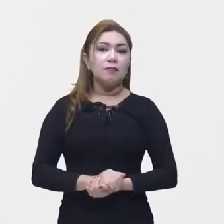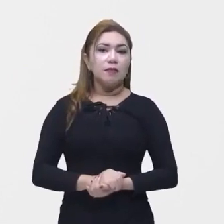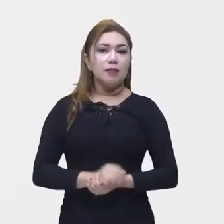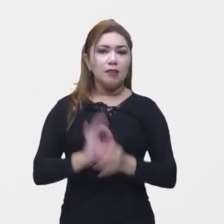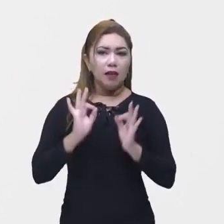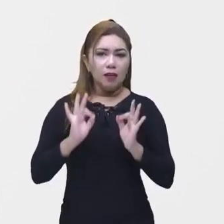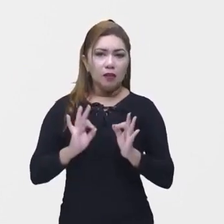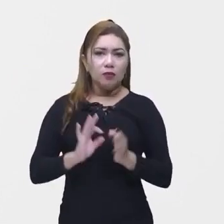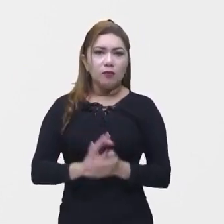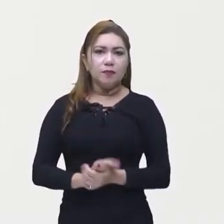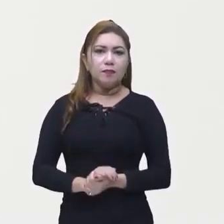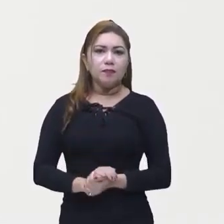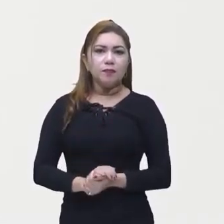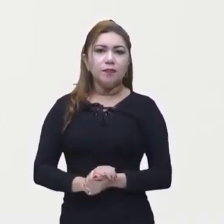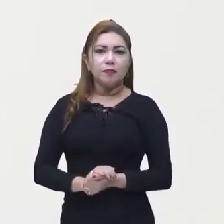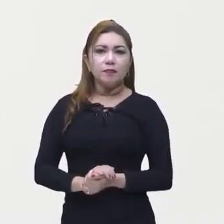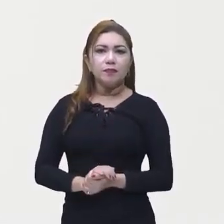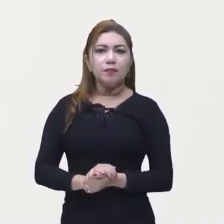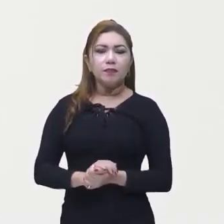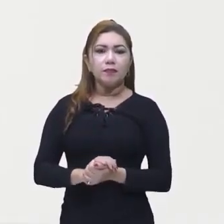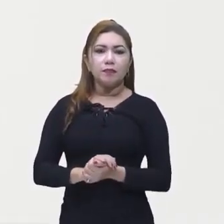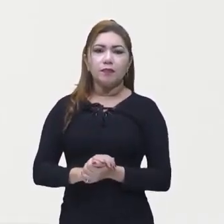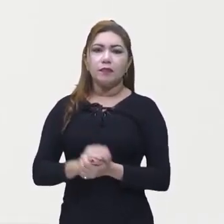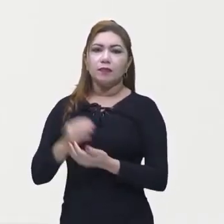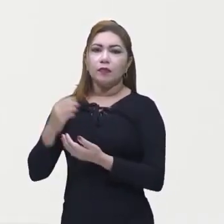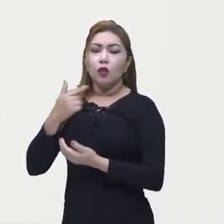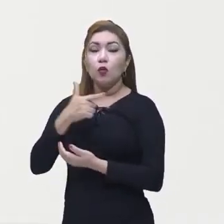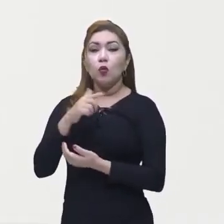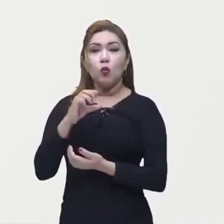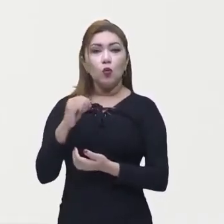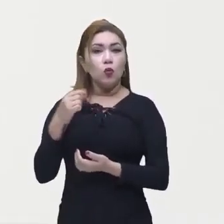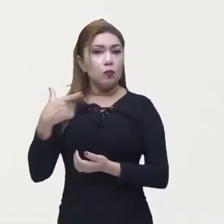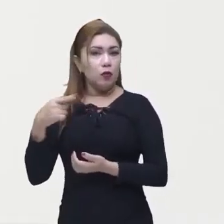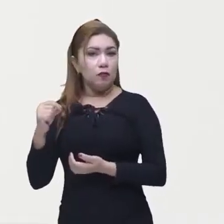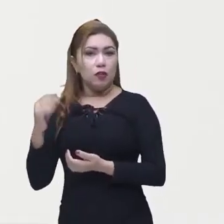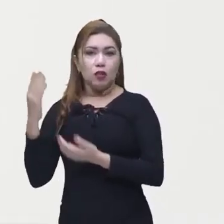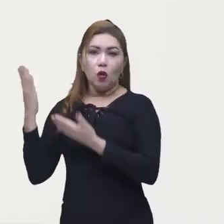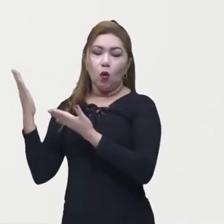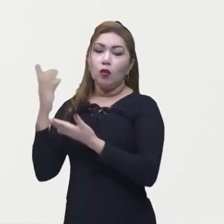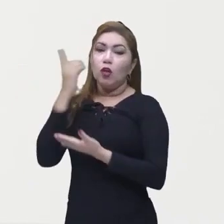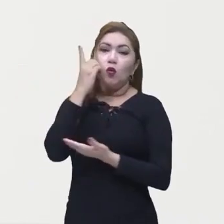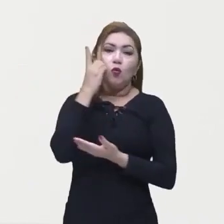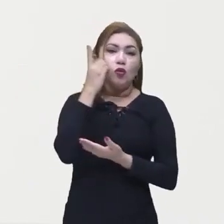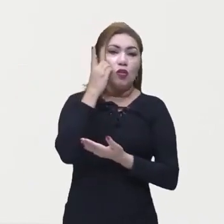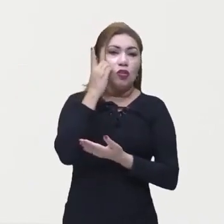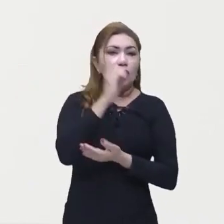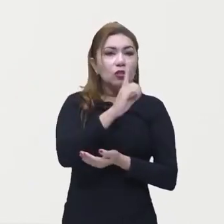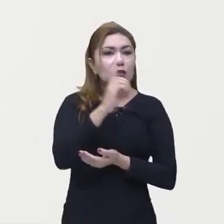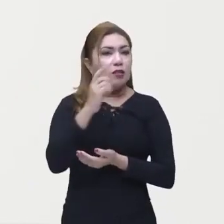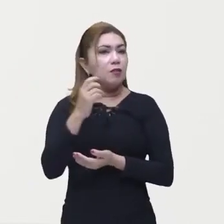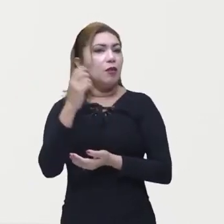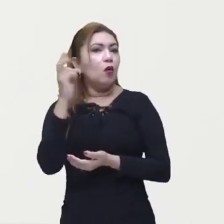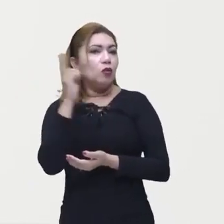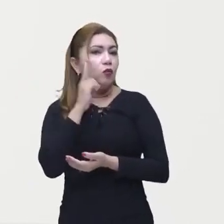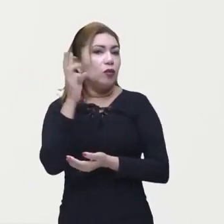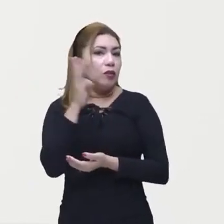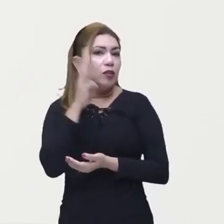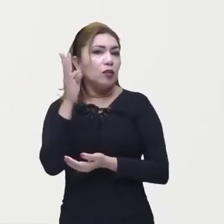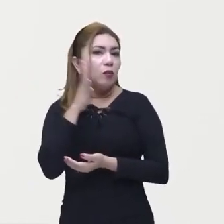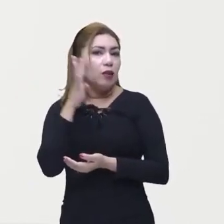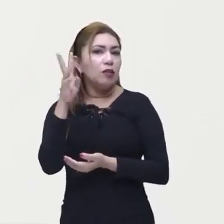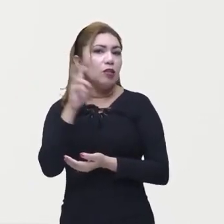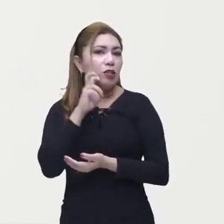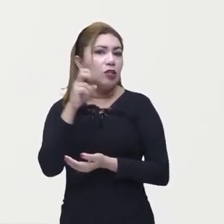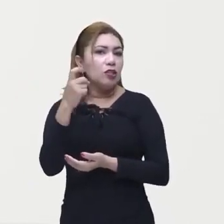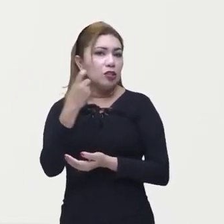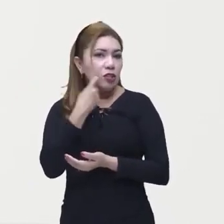certo? Olha aí, calendário 2020, ok? Nós temos inicialmente o quê? Os dias da semana, domingo, segunda, terça,